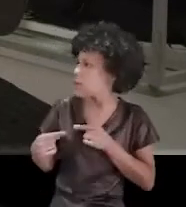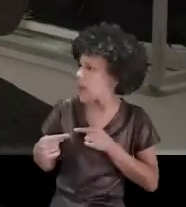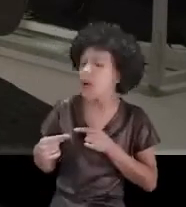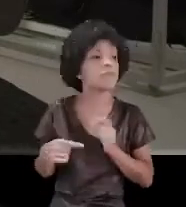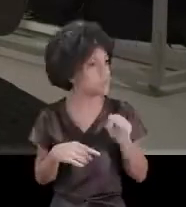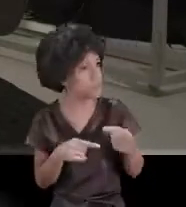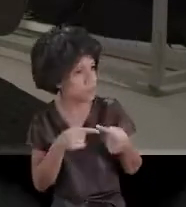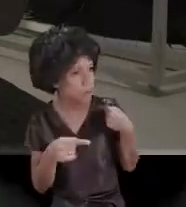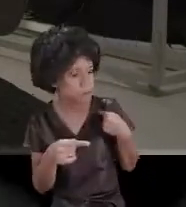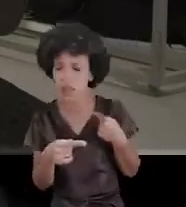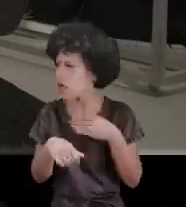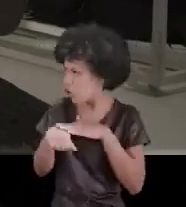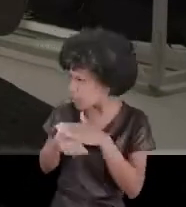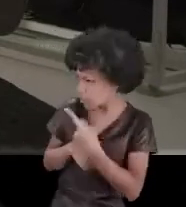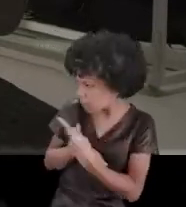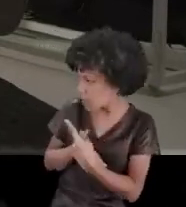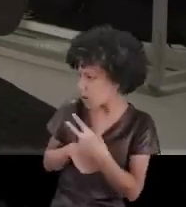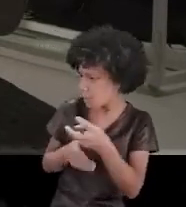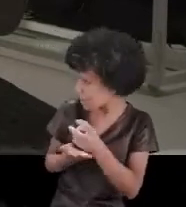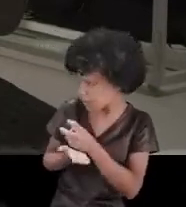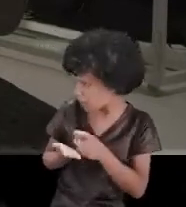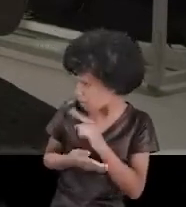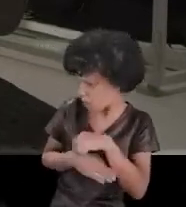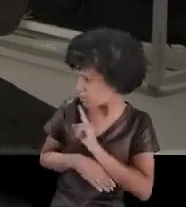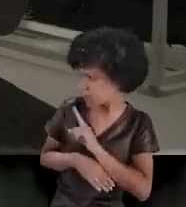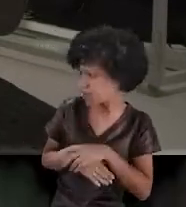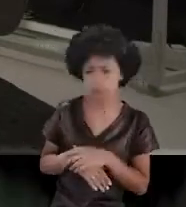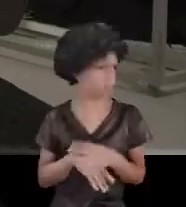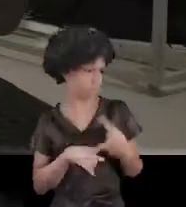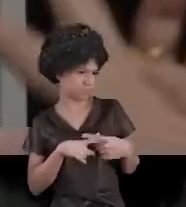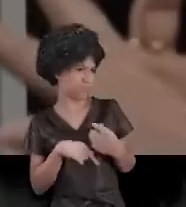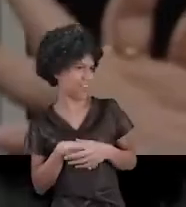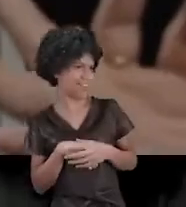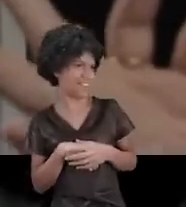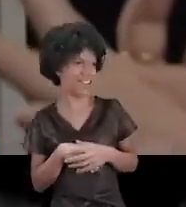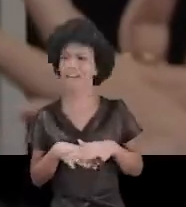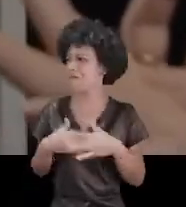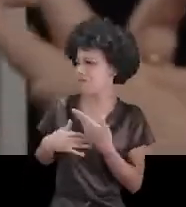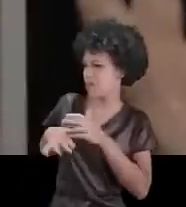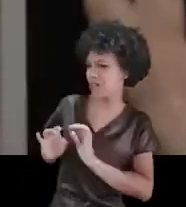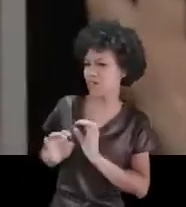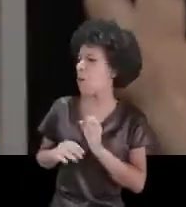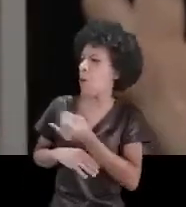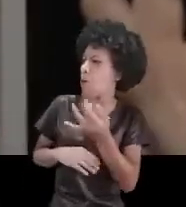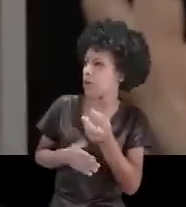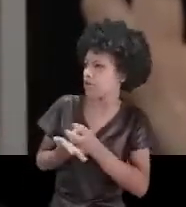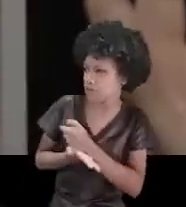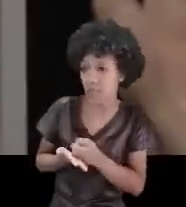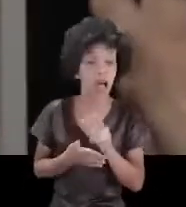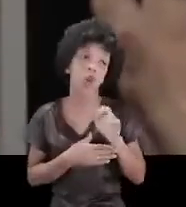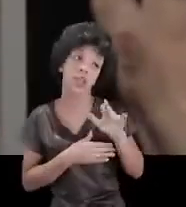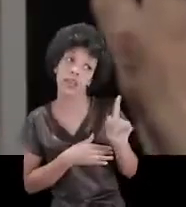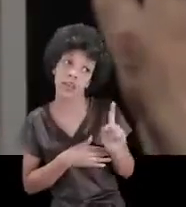Você tá conversando comigo depois de ganhar a Quina não era para você ter vindo se você falar não quero mais não acaba não foi aqui na loteria